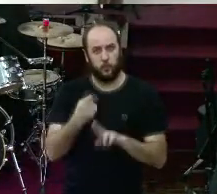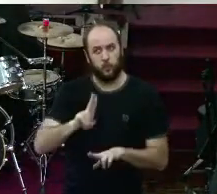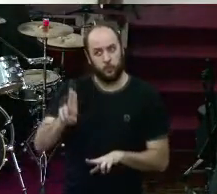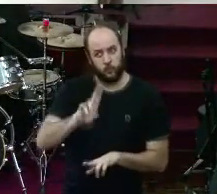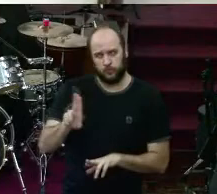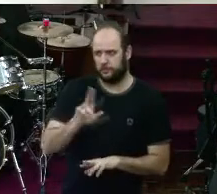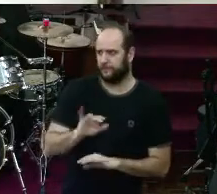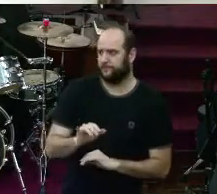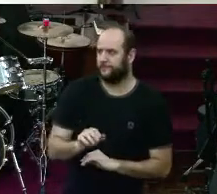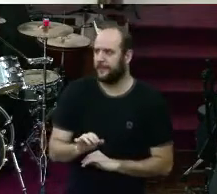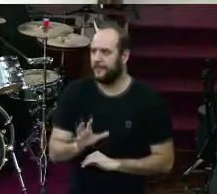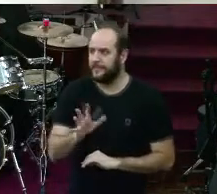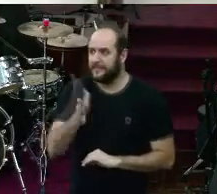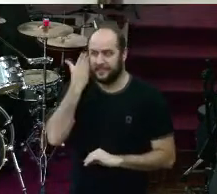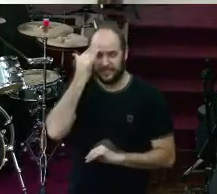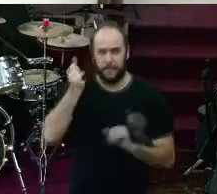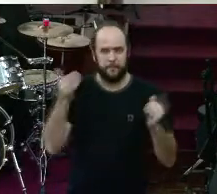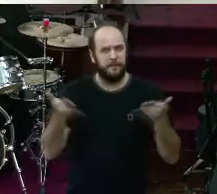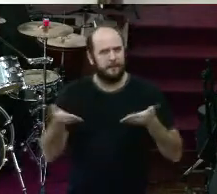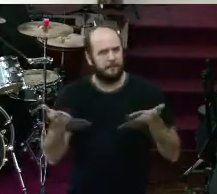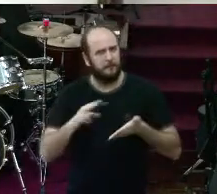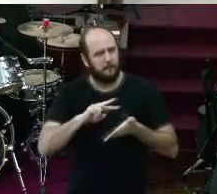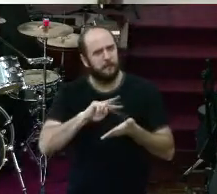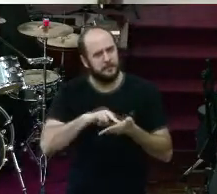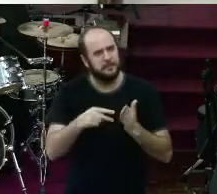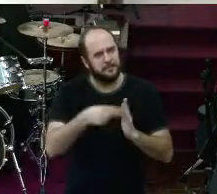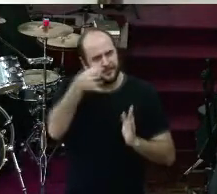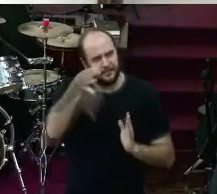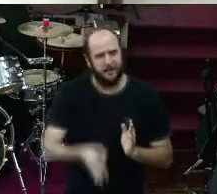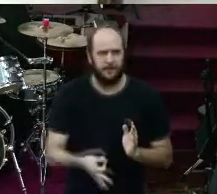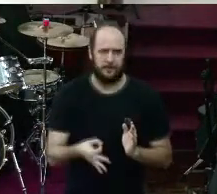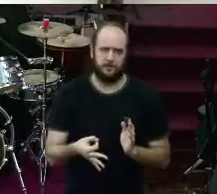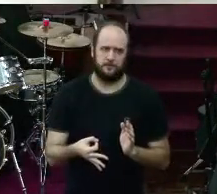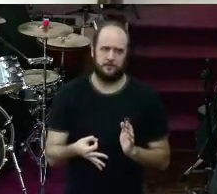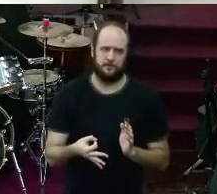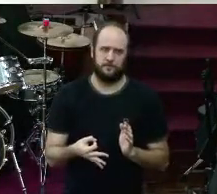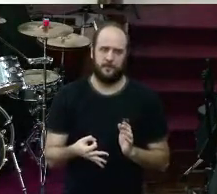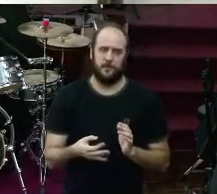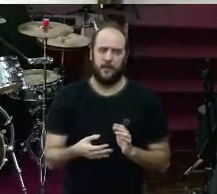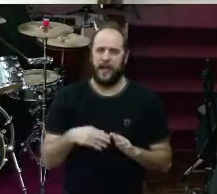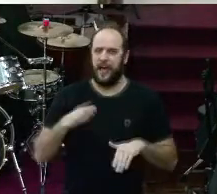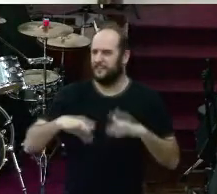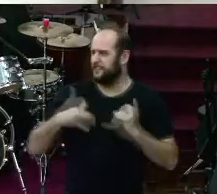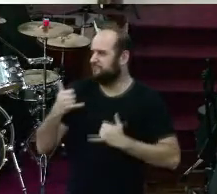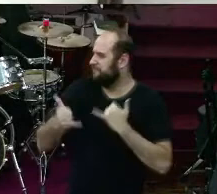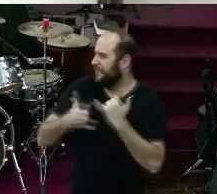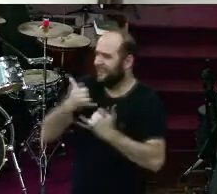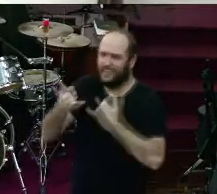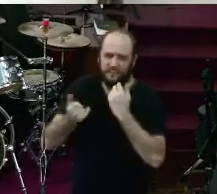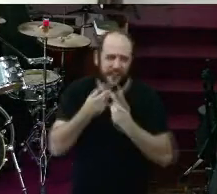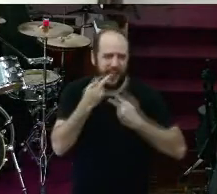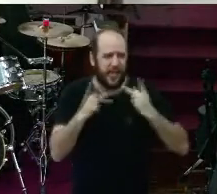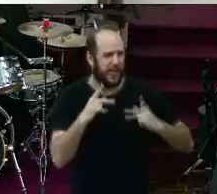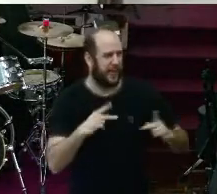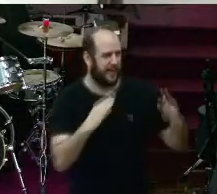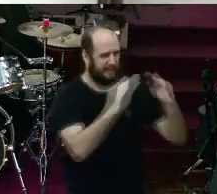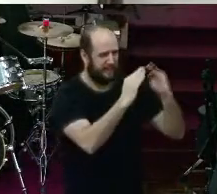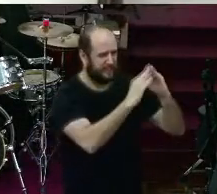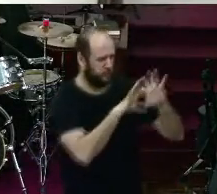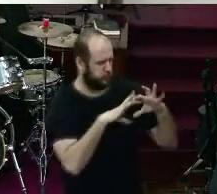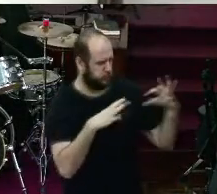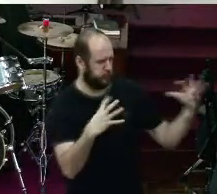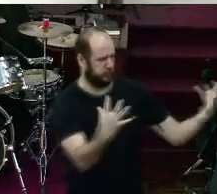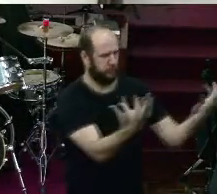se nós soubéssemos, e sabemos infelizmente, da onde é que ela foi tirada, nós não brincávamos com esse texto. E a casa se encheu